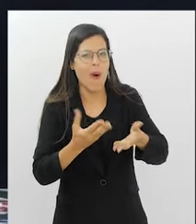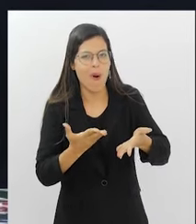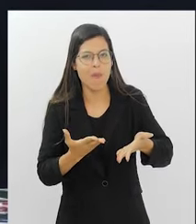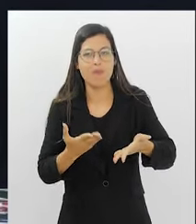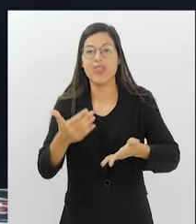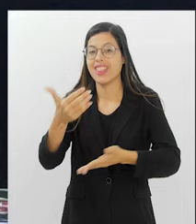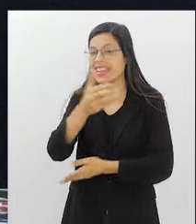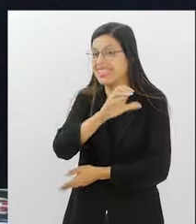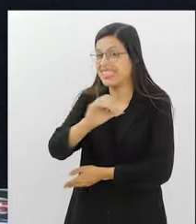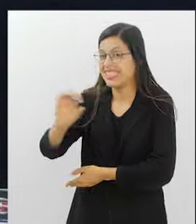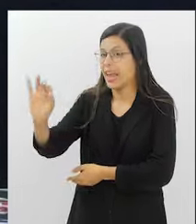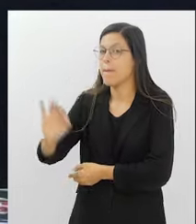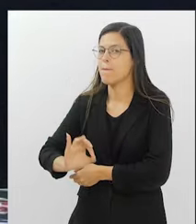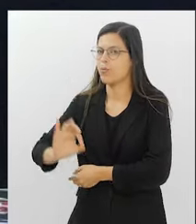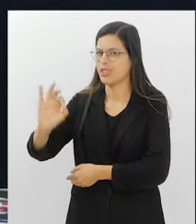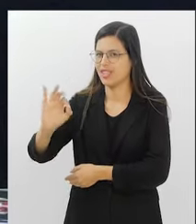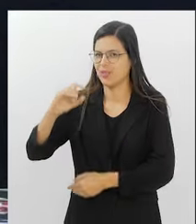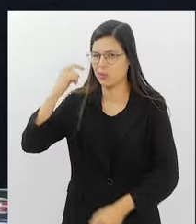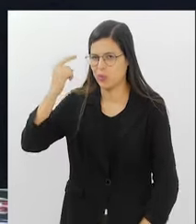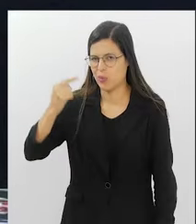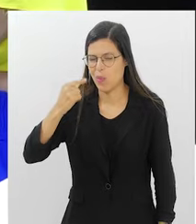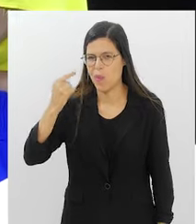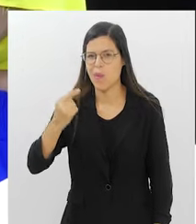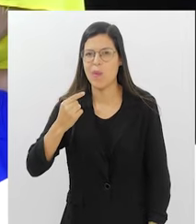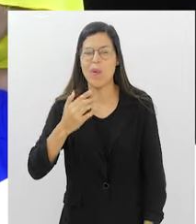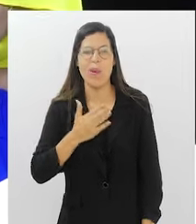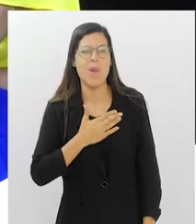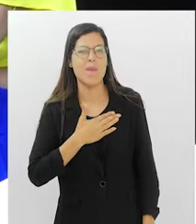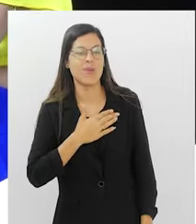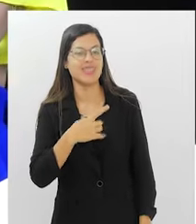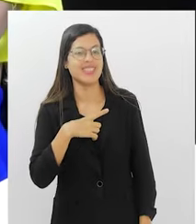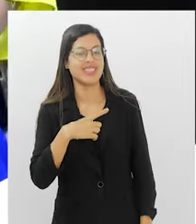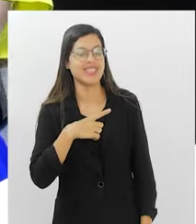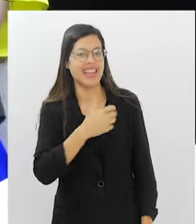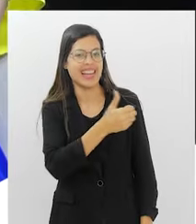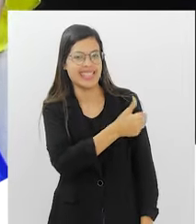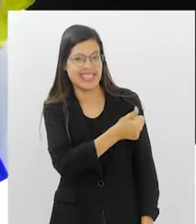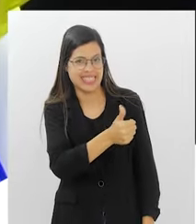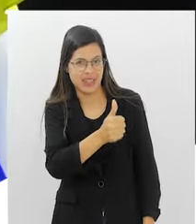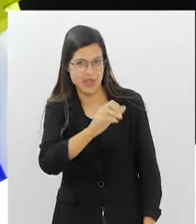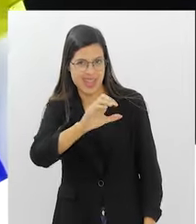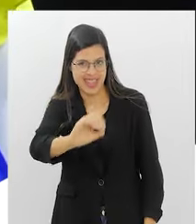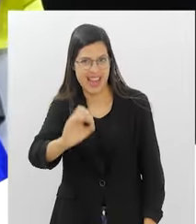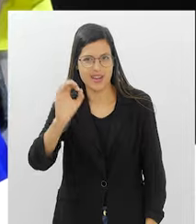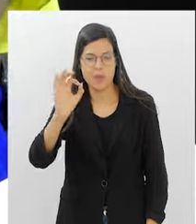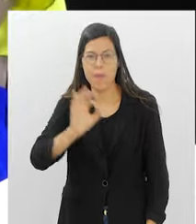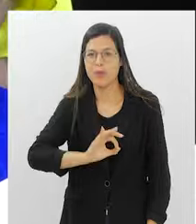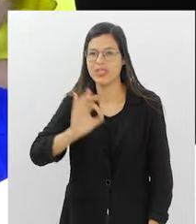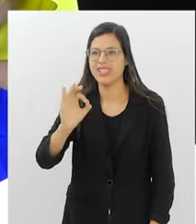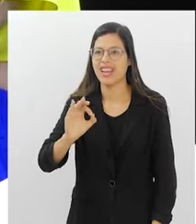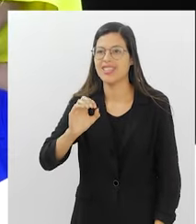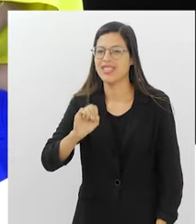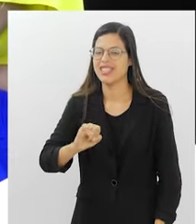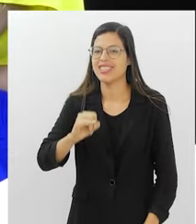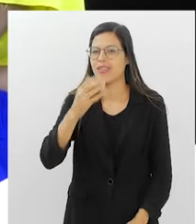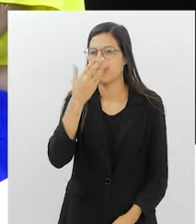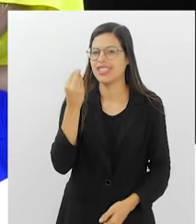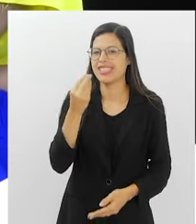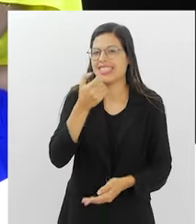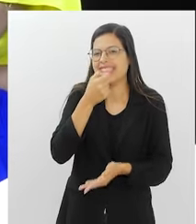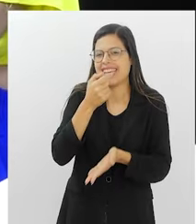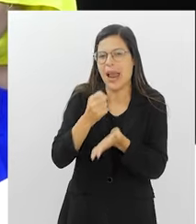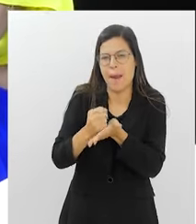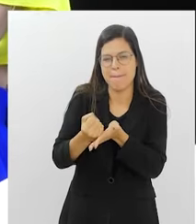nesse trabalho 100% sempre eu acho eu gosto de trabalhar loucura Tenho 110% às vezes se eu não tomar o remédio vai para